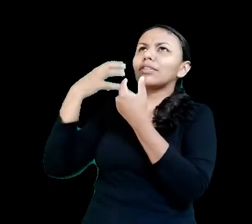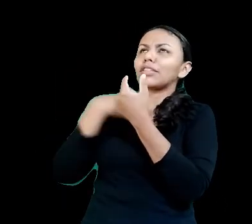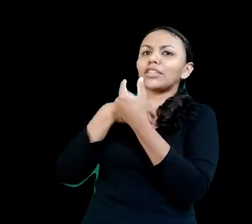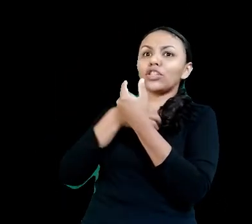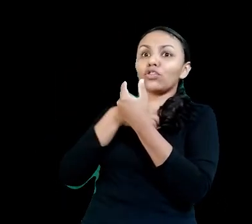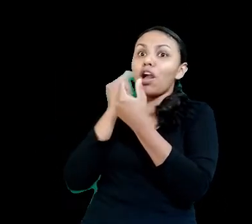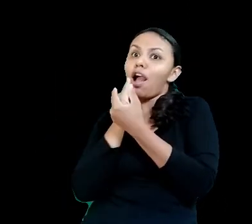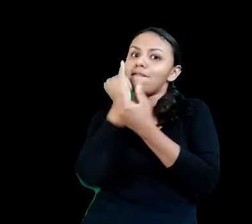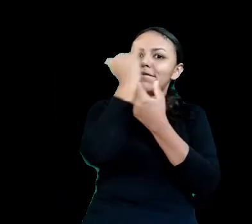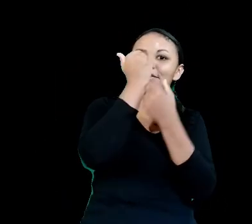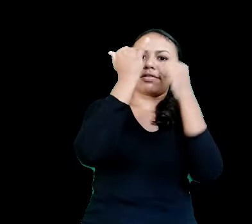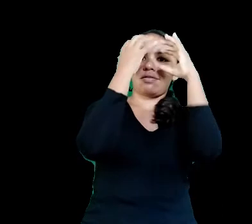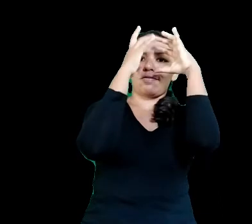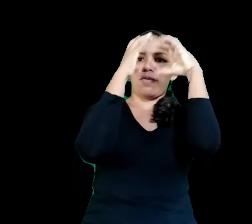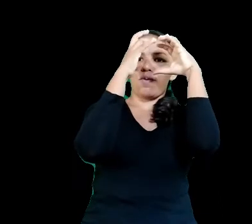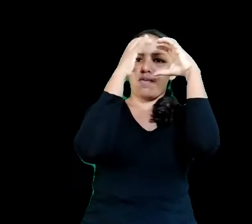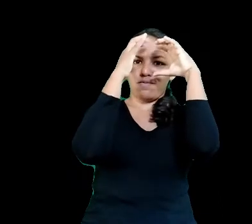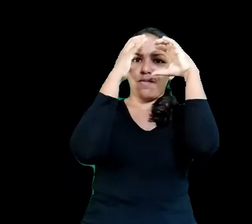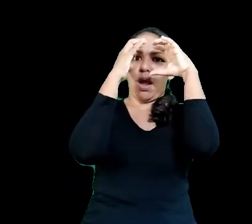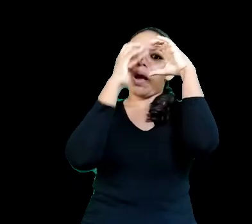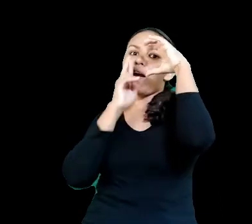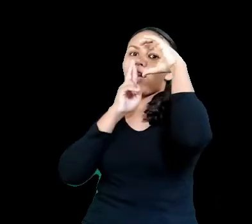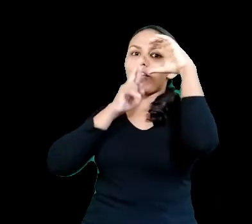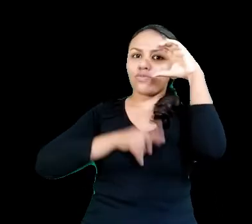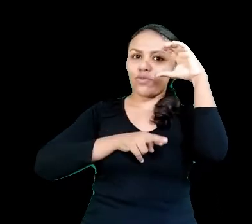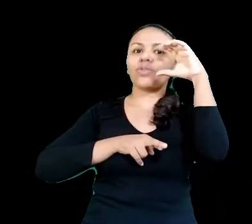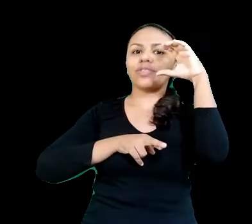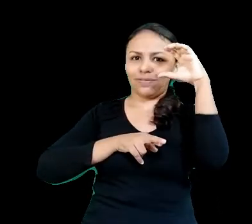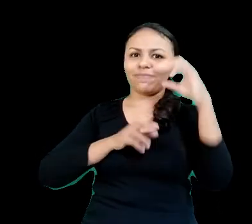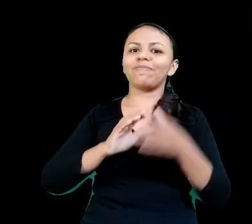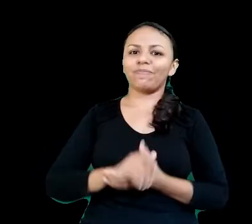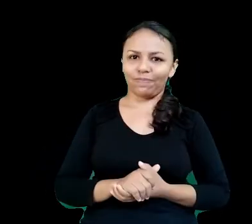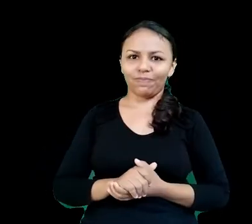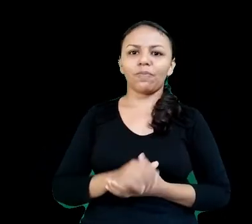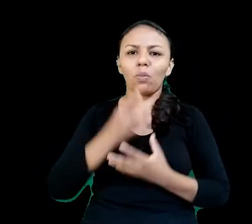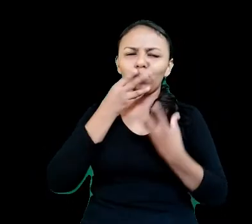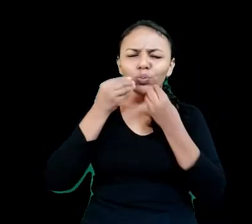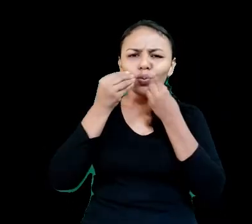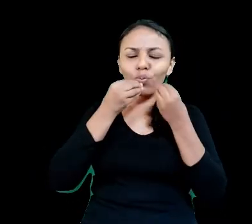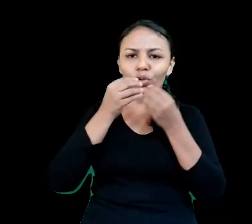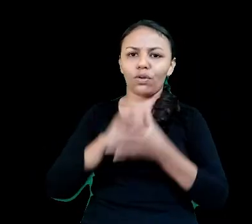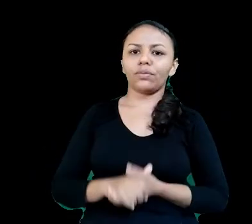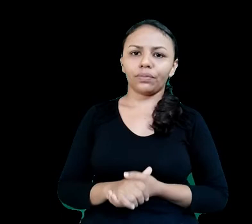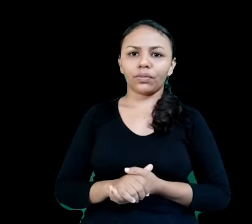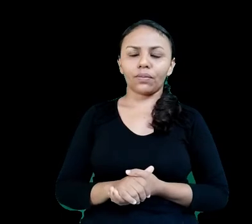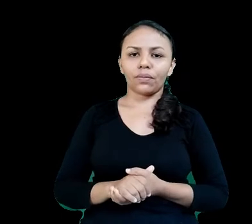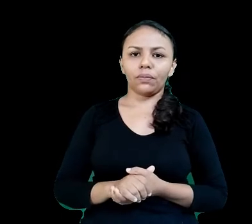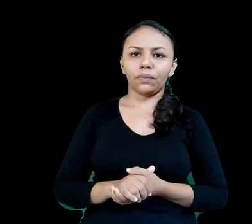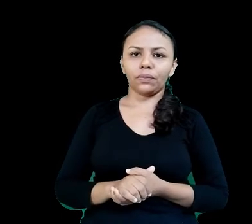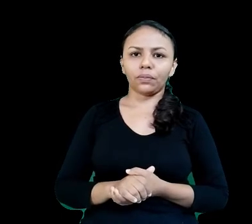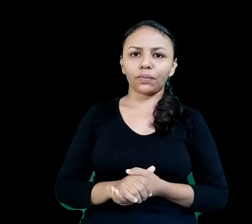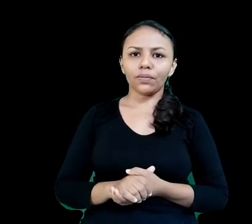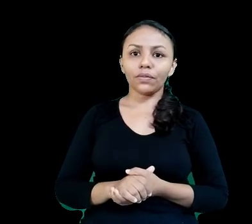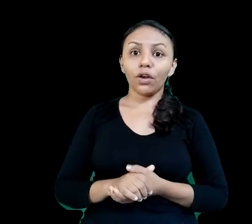ativar o sistema nervoso para uma resposta a esse tipo de sabor. Quando nós